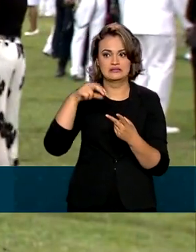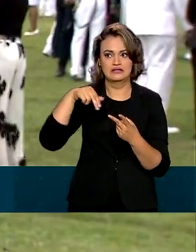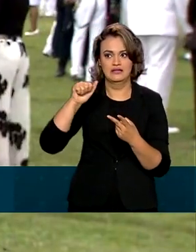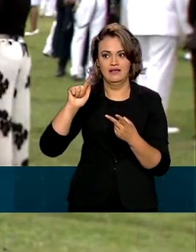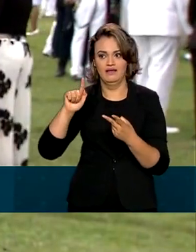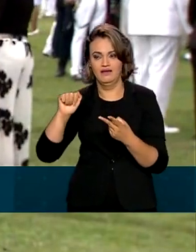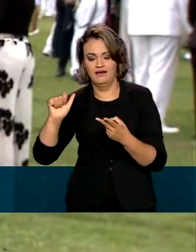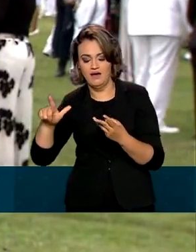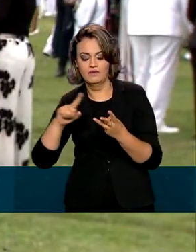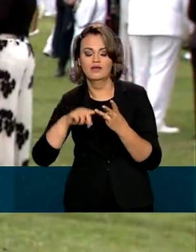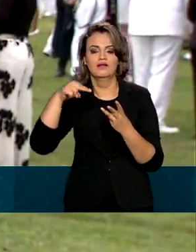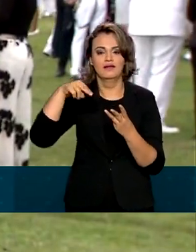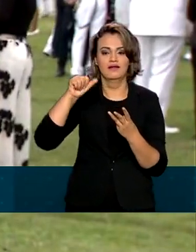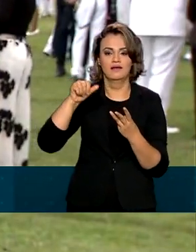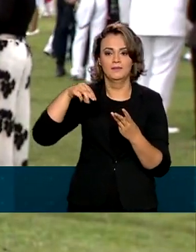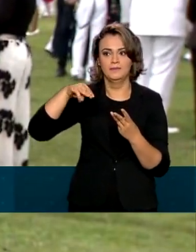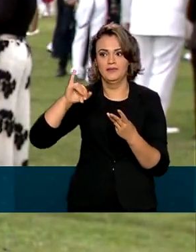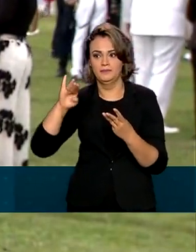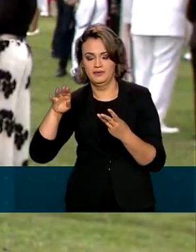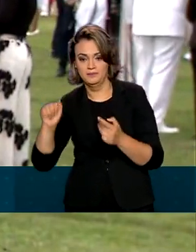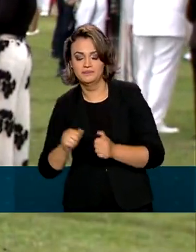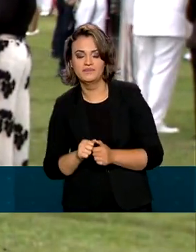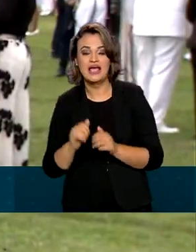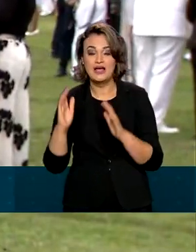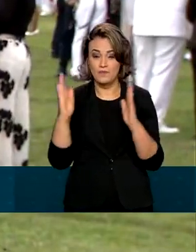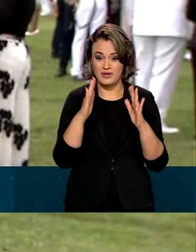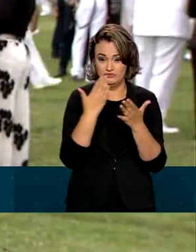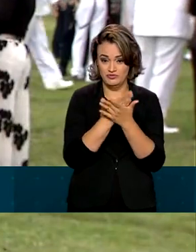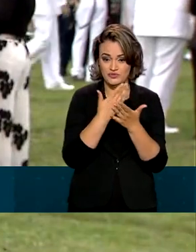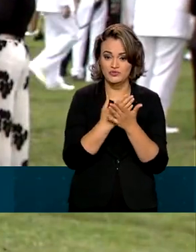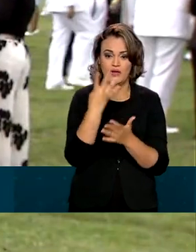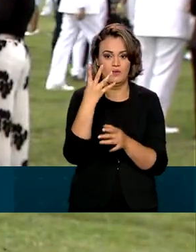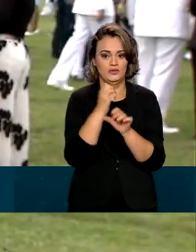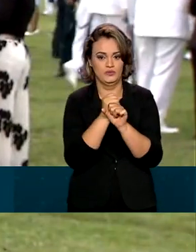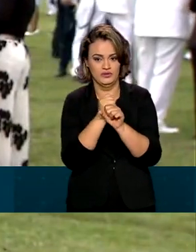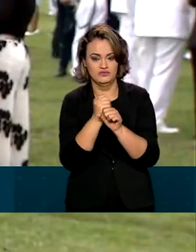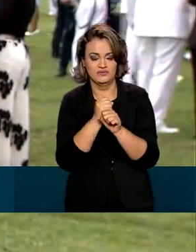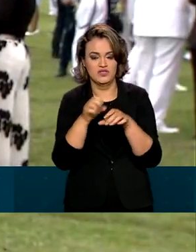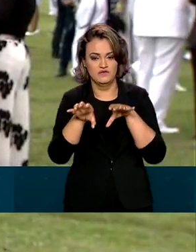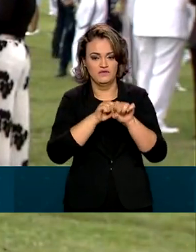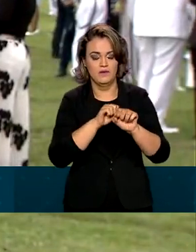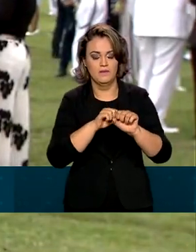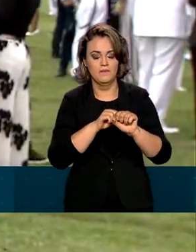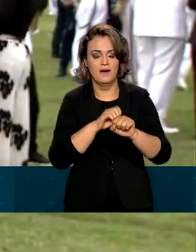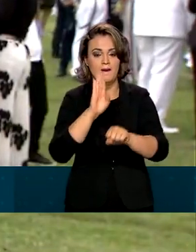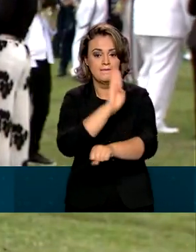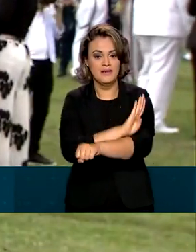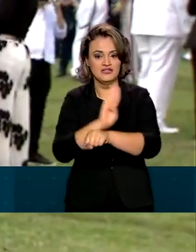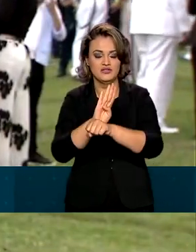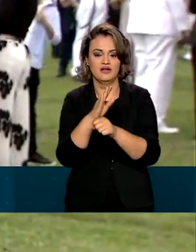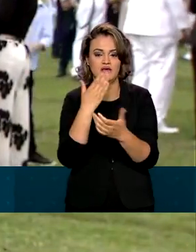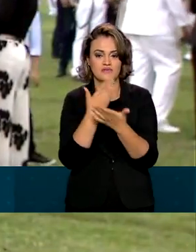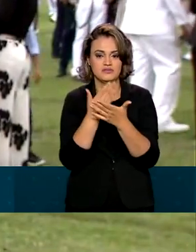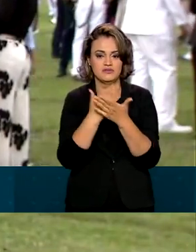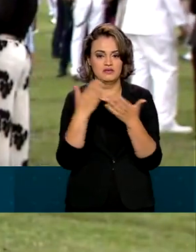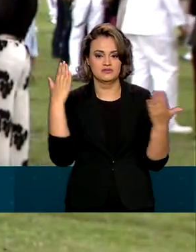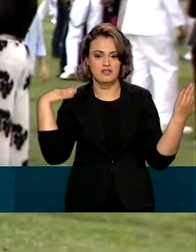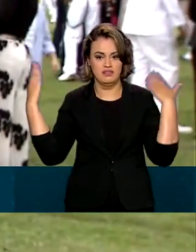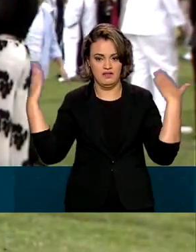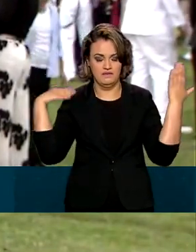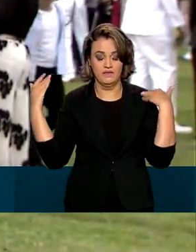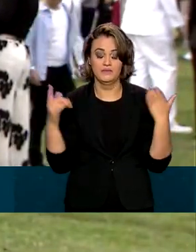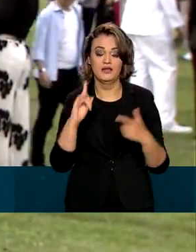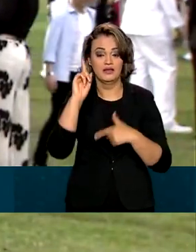na África o ciclo escolar completo dura quatro anos e forma bacharéis em ciências Navais depois de